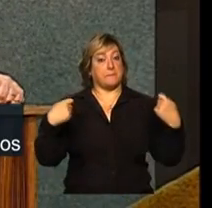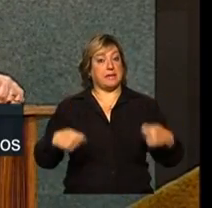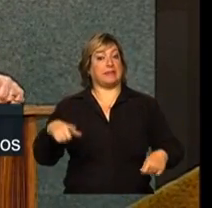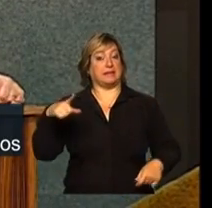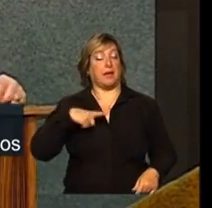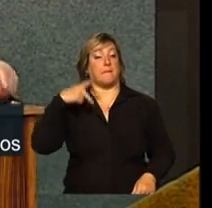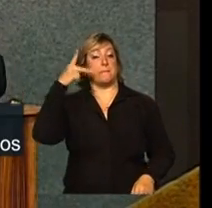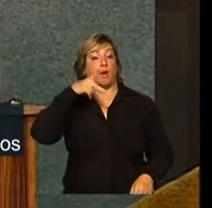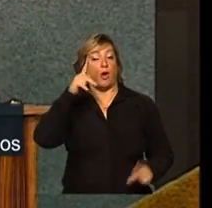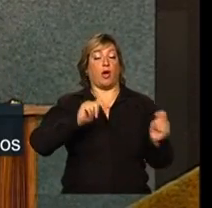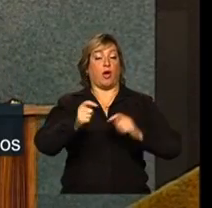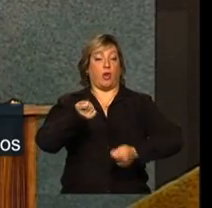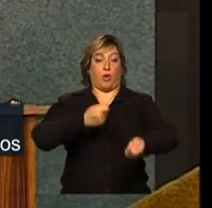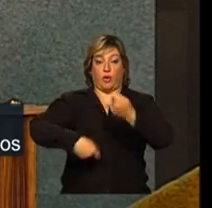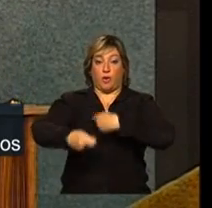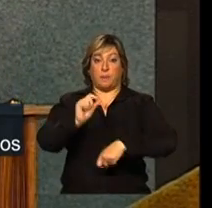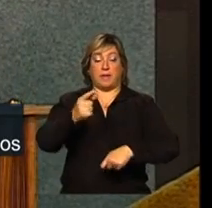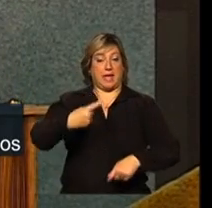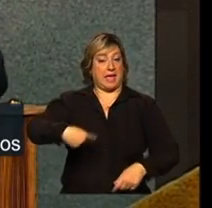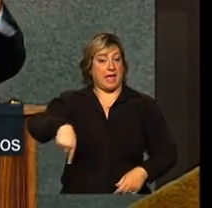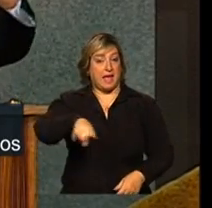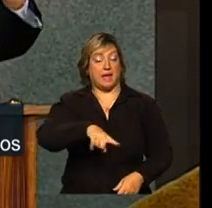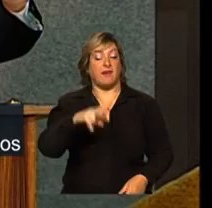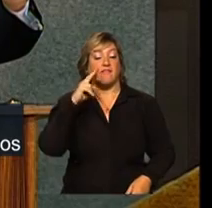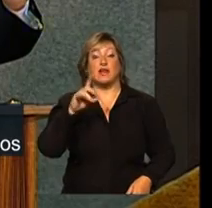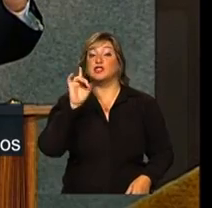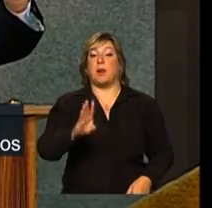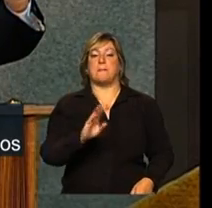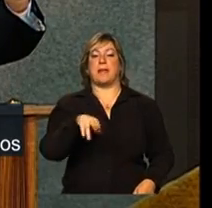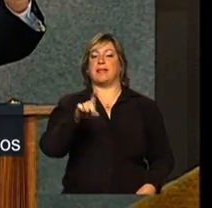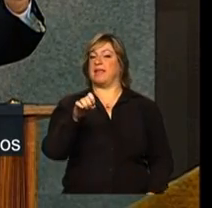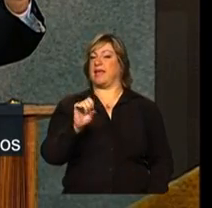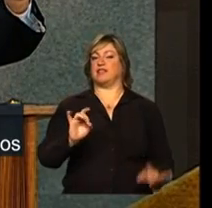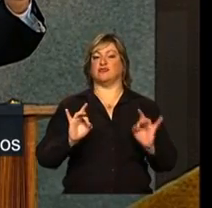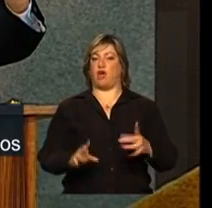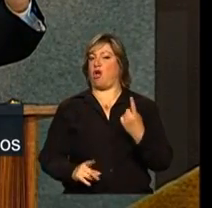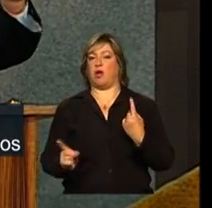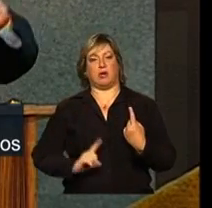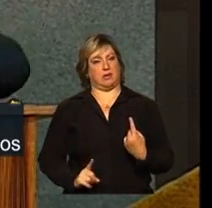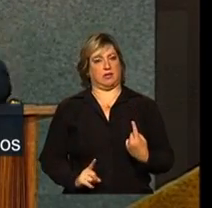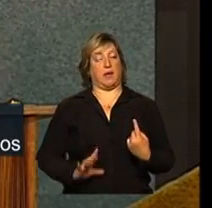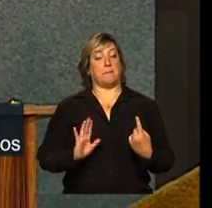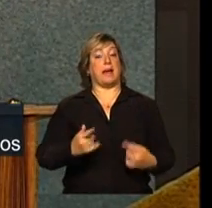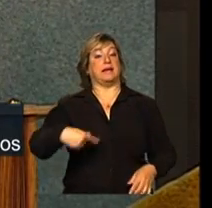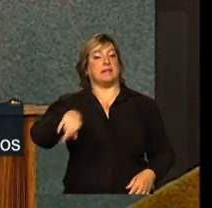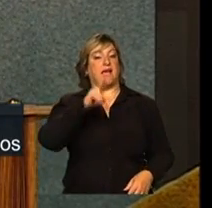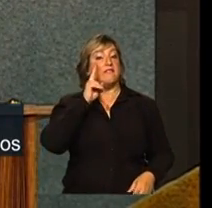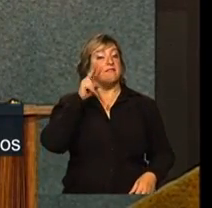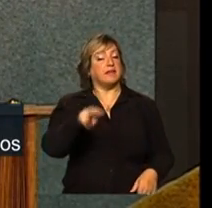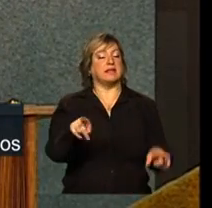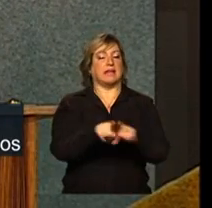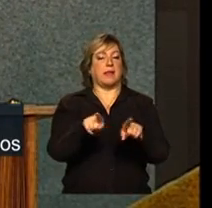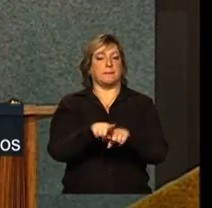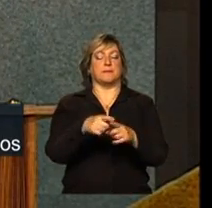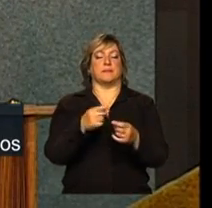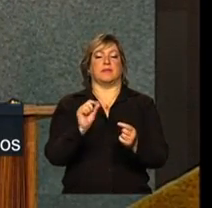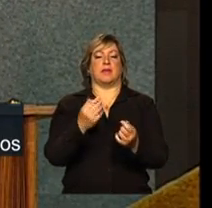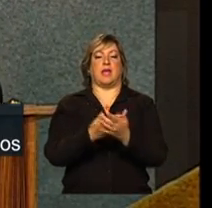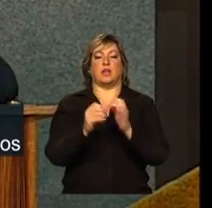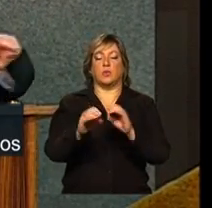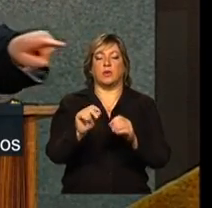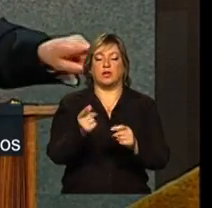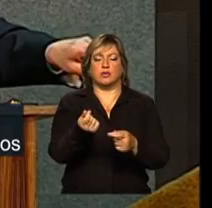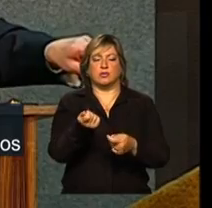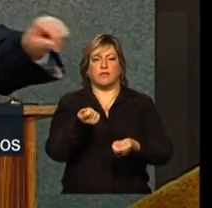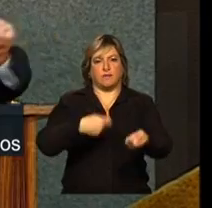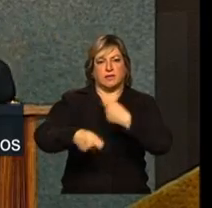políticas econômicas que elas não vejam só o BNDES, mas que elas vejam também a educação financeira,